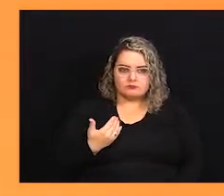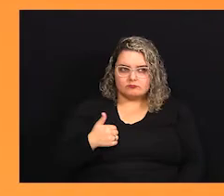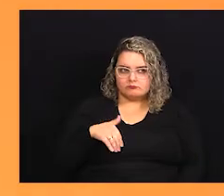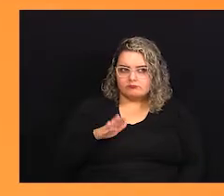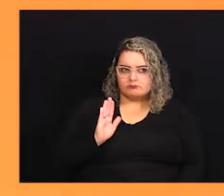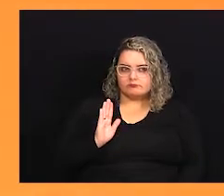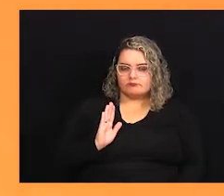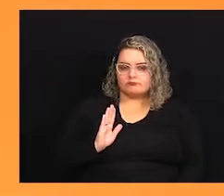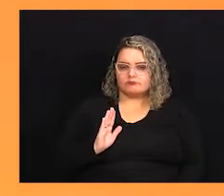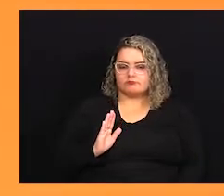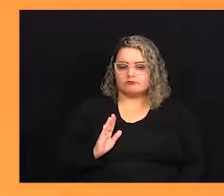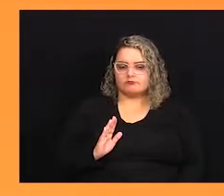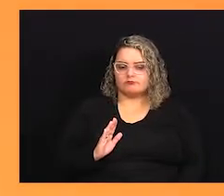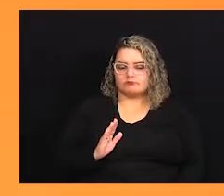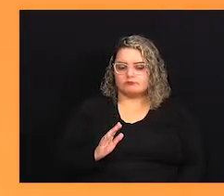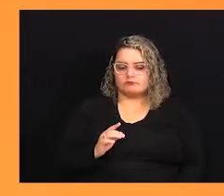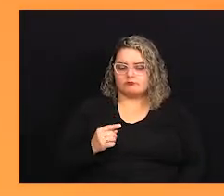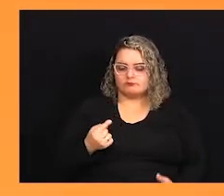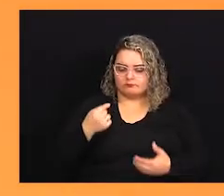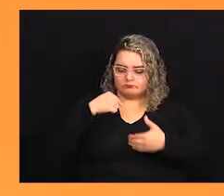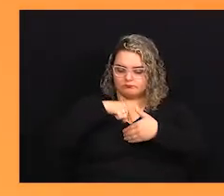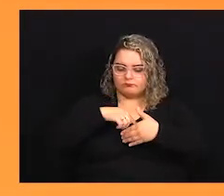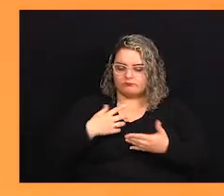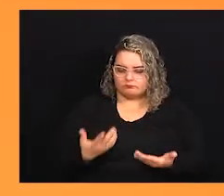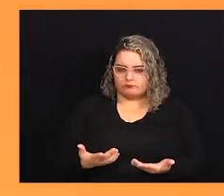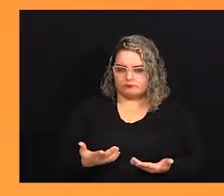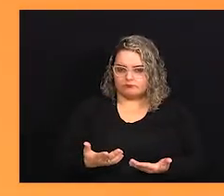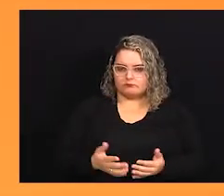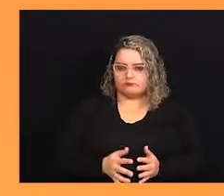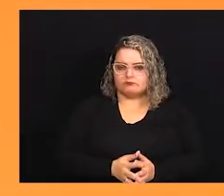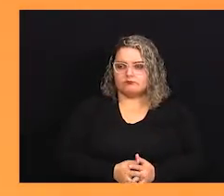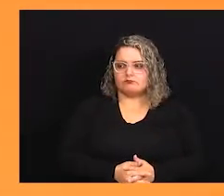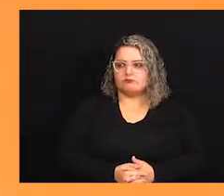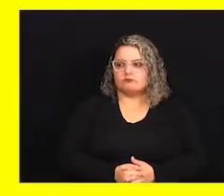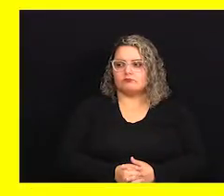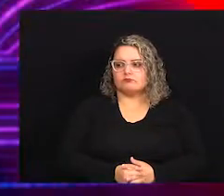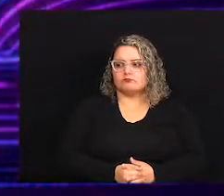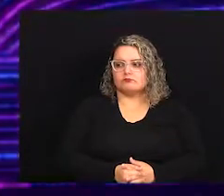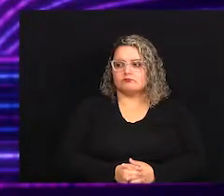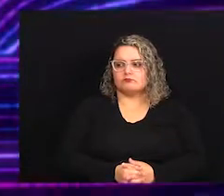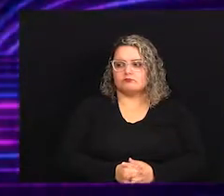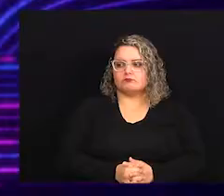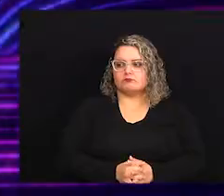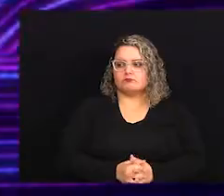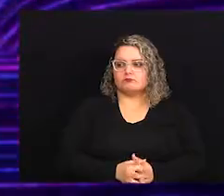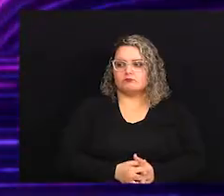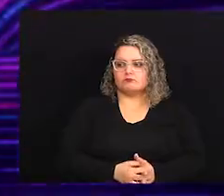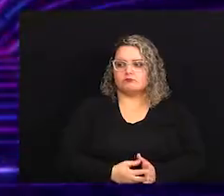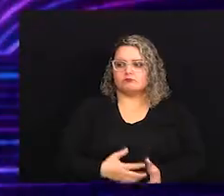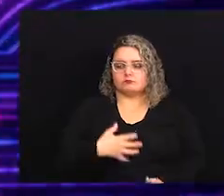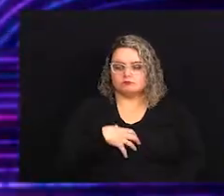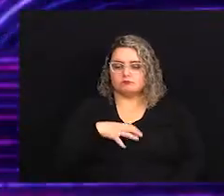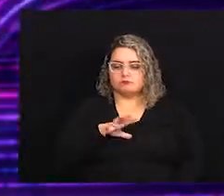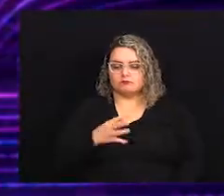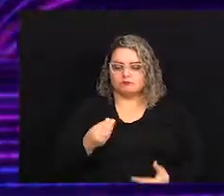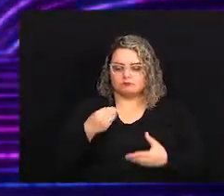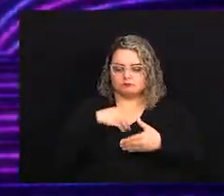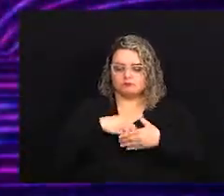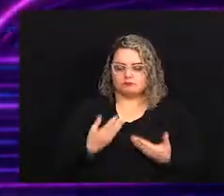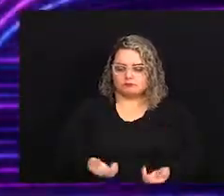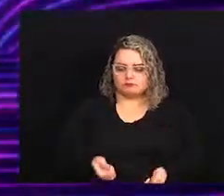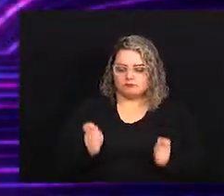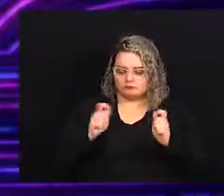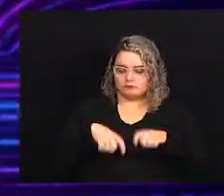mais, de certa forma, muito mais íntima, muito mais muito mais dessa forma interior, muito